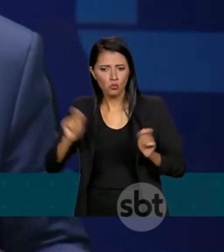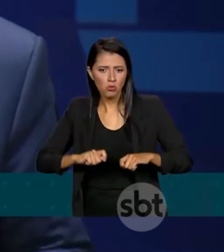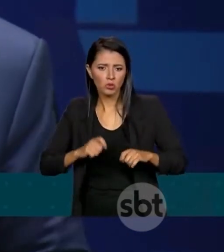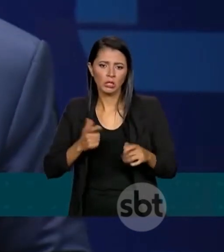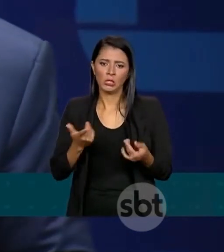desse equipamento